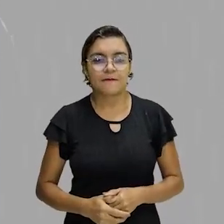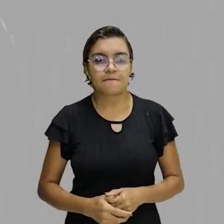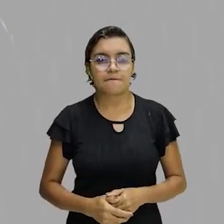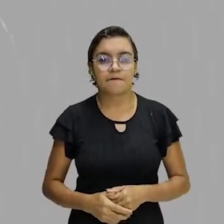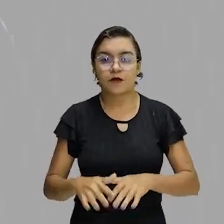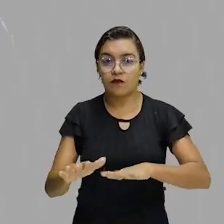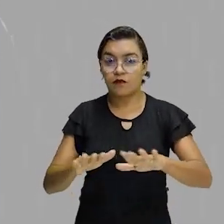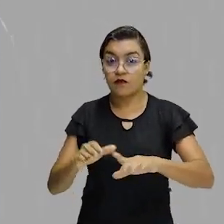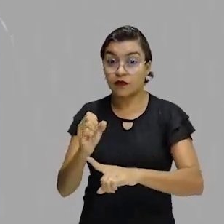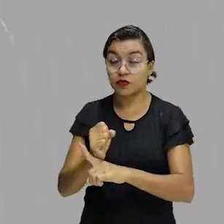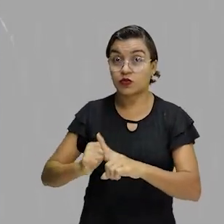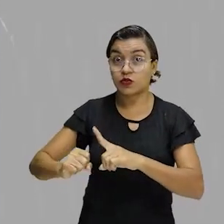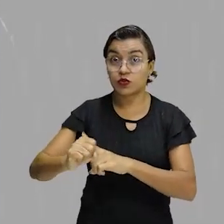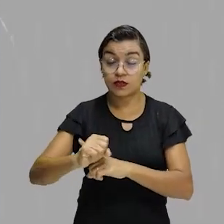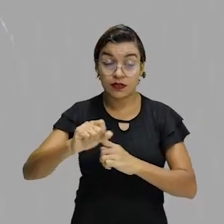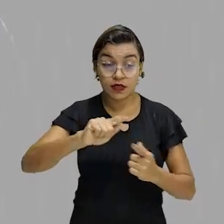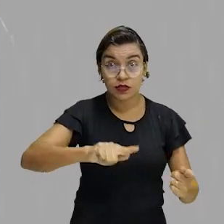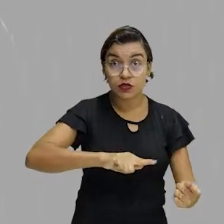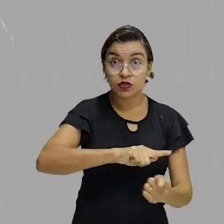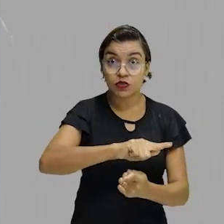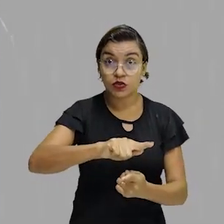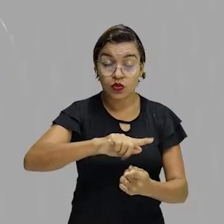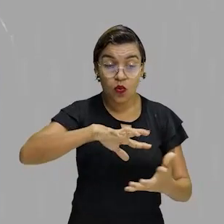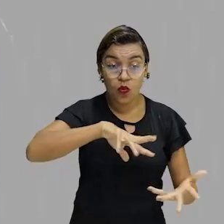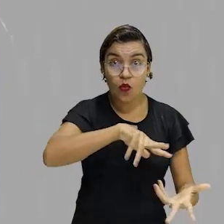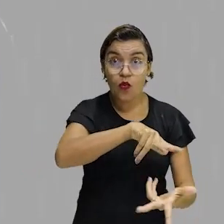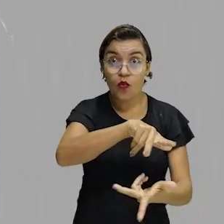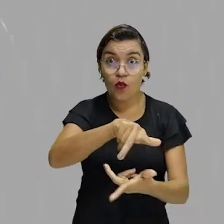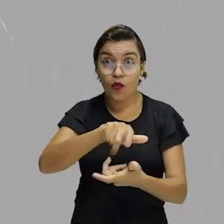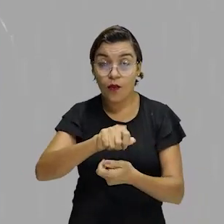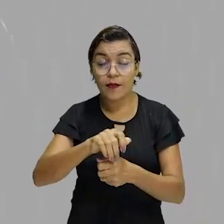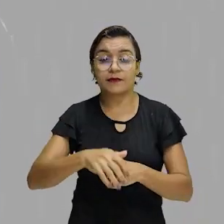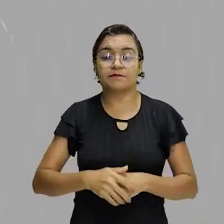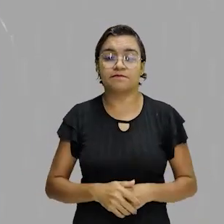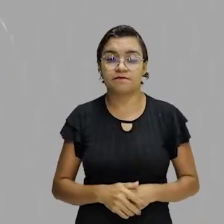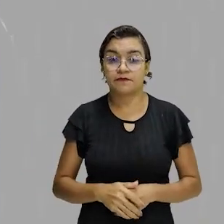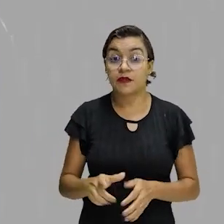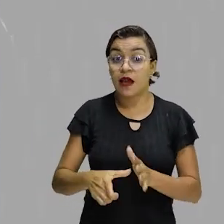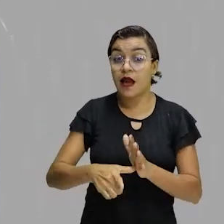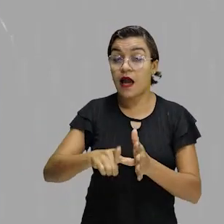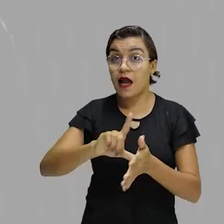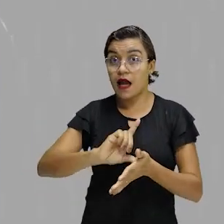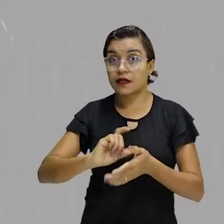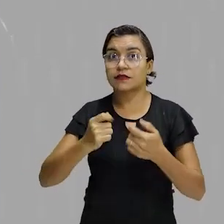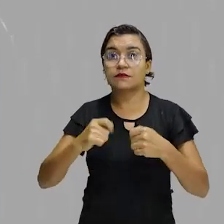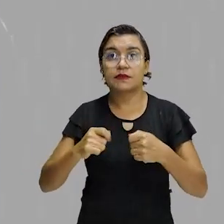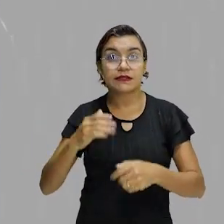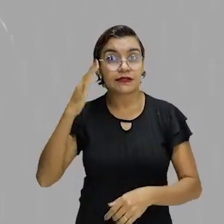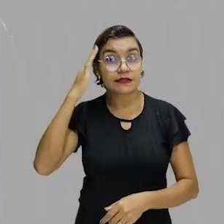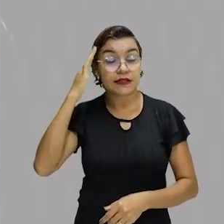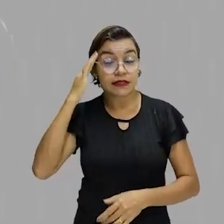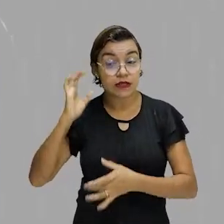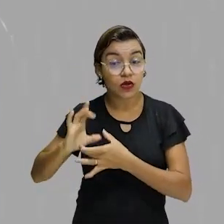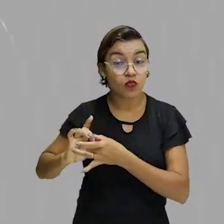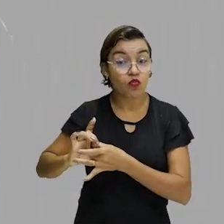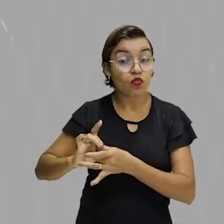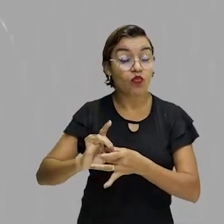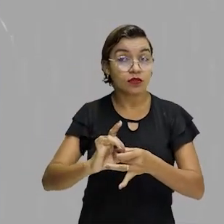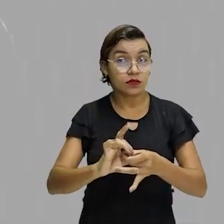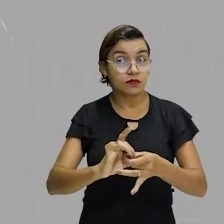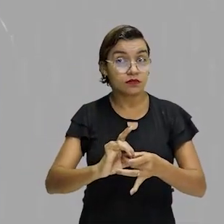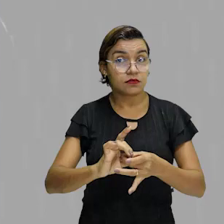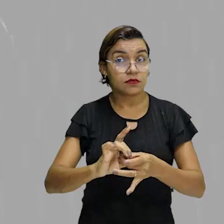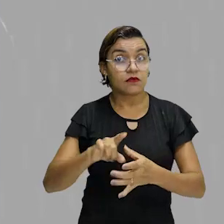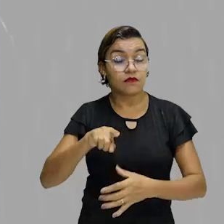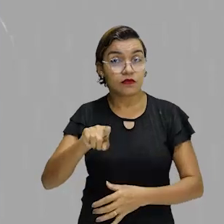sociais globais. Antes da gente começar a falar sobre eles, é necessário que a gente entenda o contexto. Tudo que você estuda